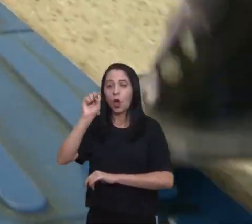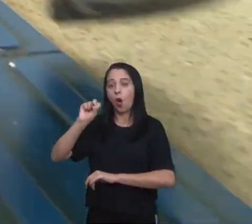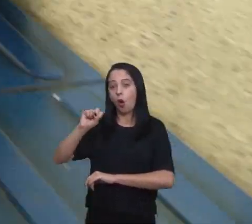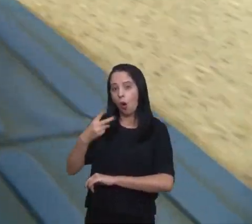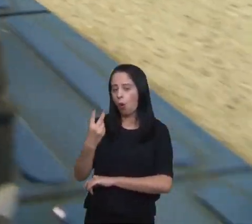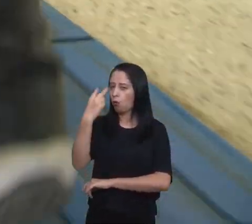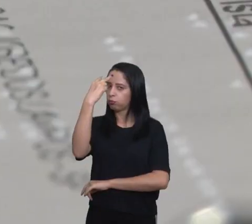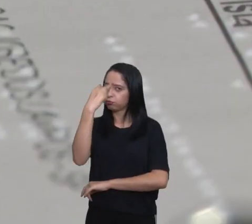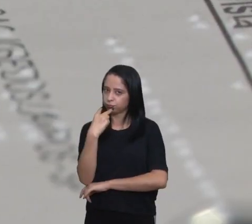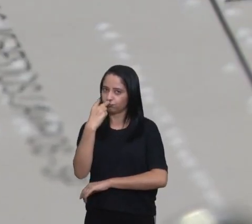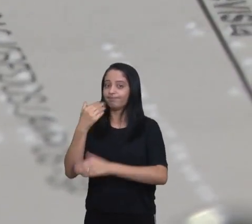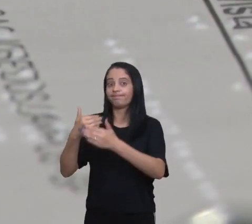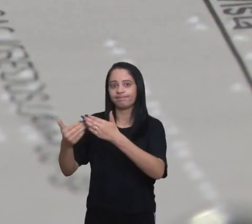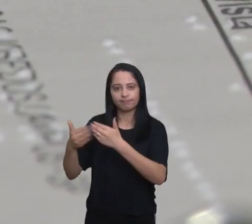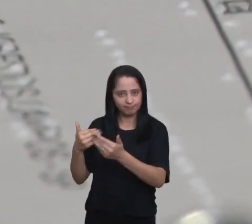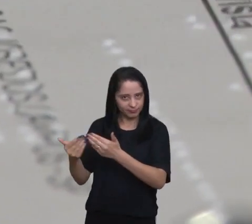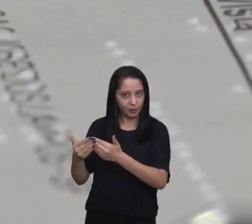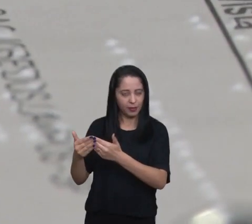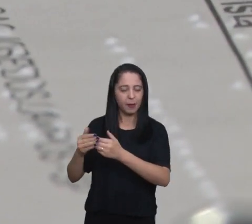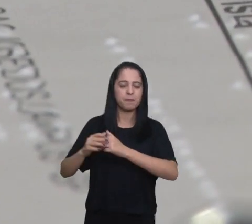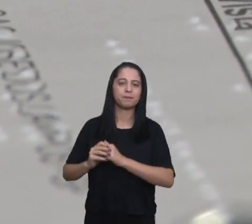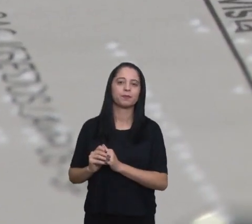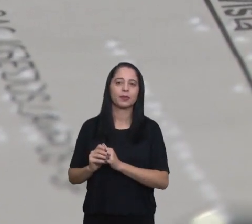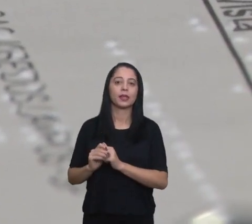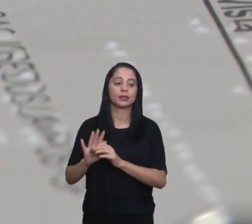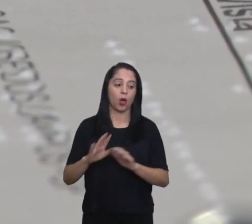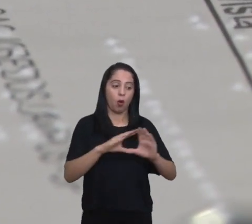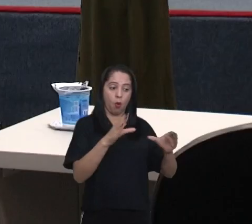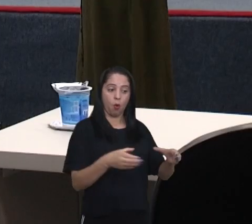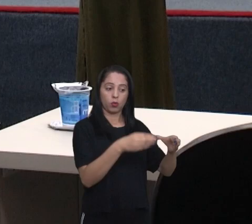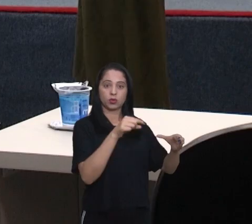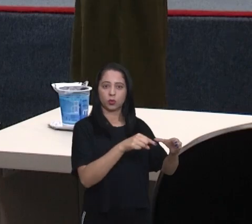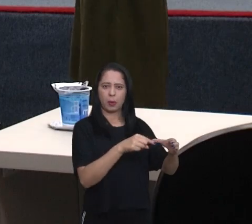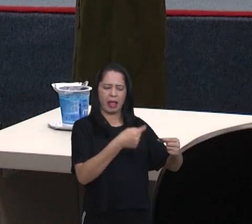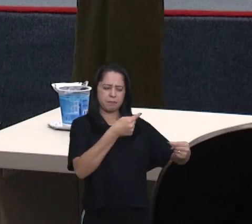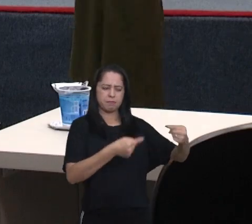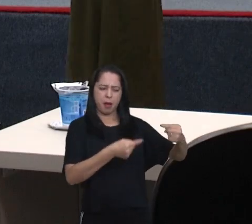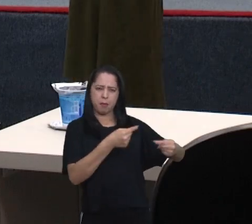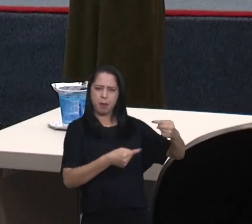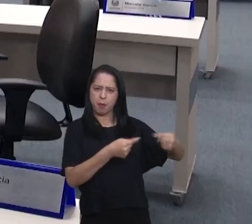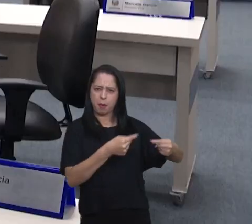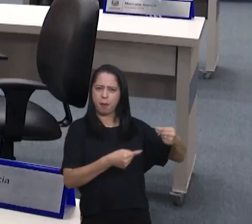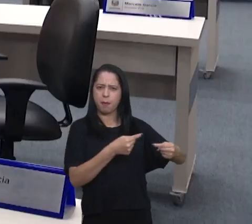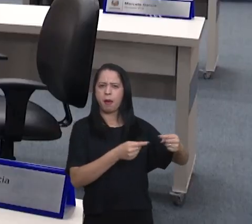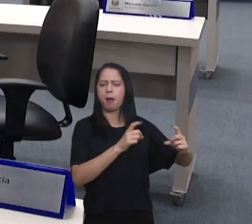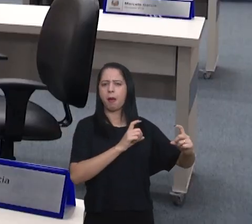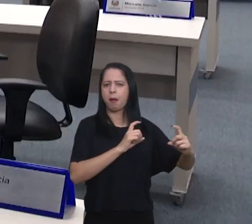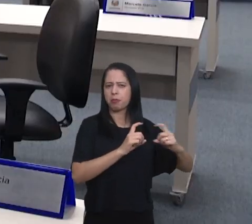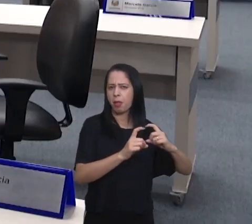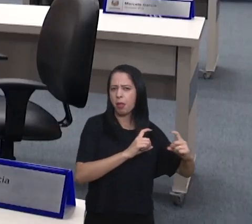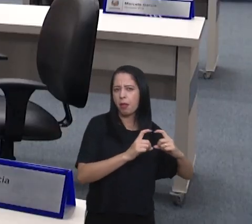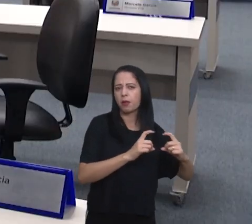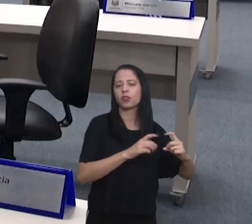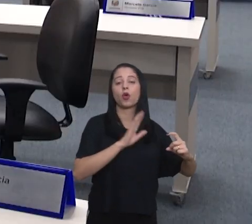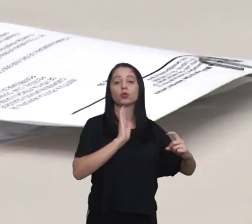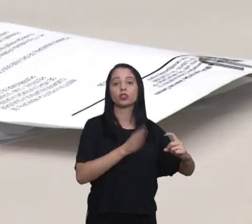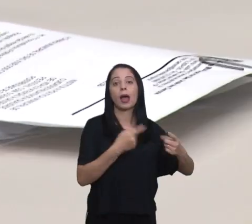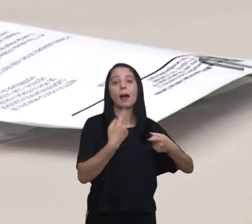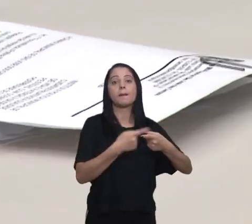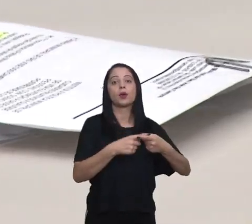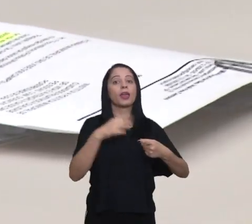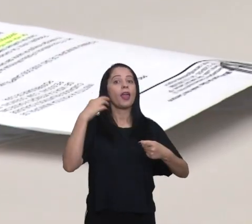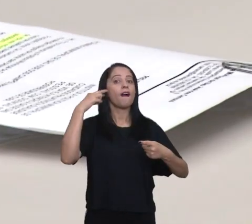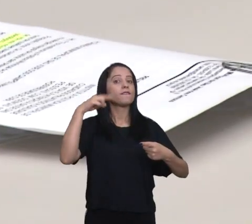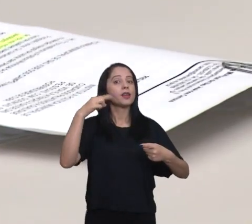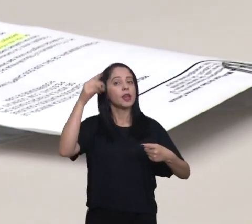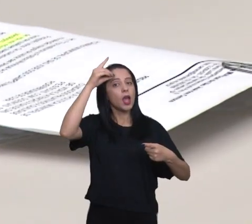pela baixa visão ou qualquer grau de deficiência visual. A criação da frente foi discutida durante sessão plenária a